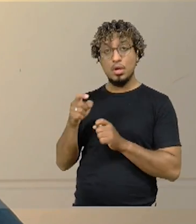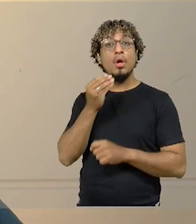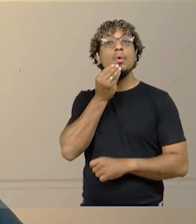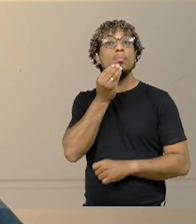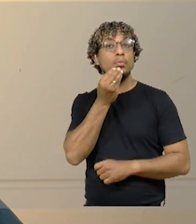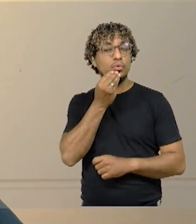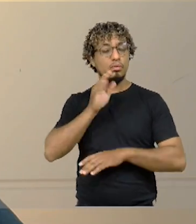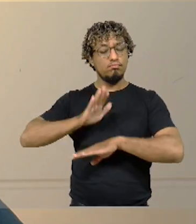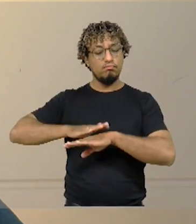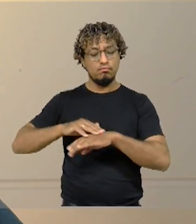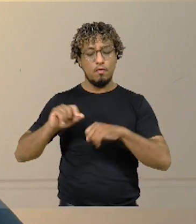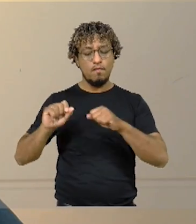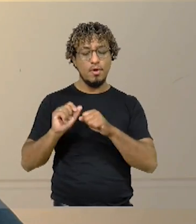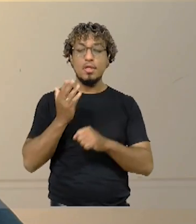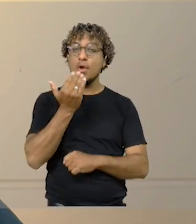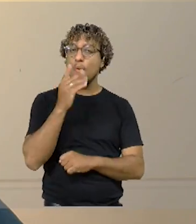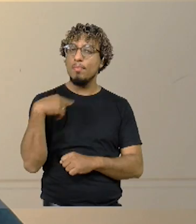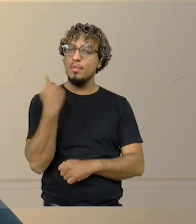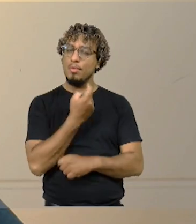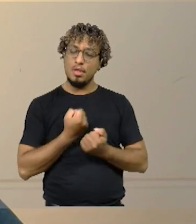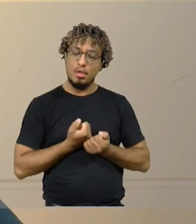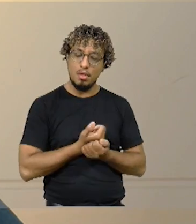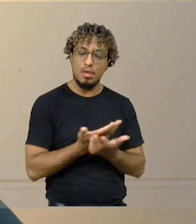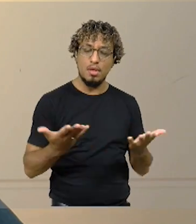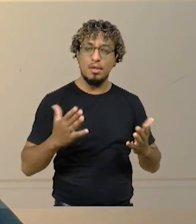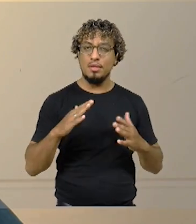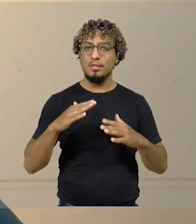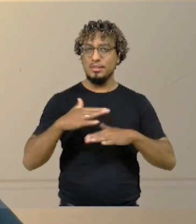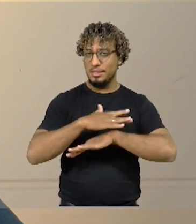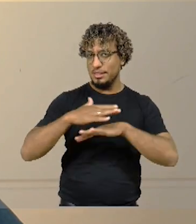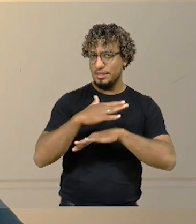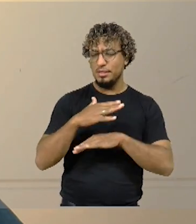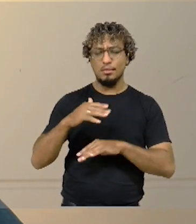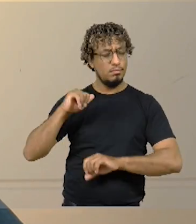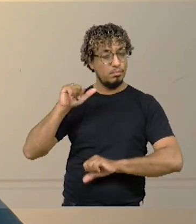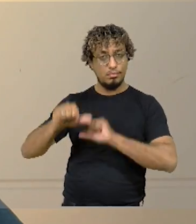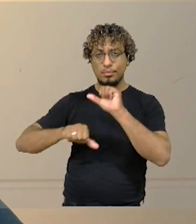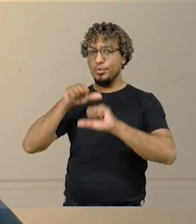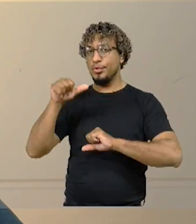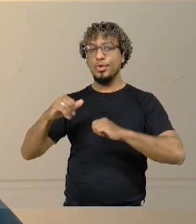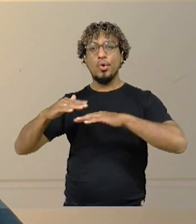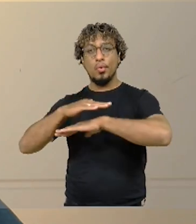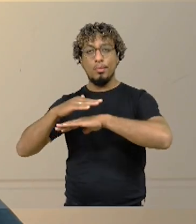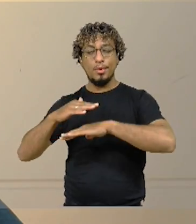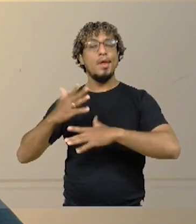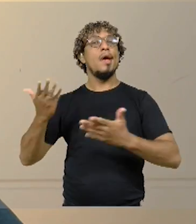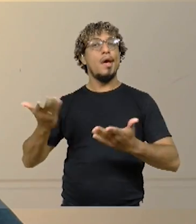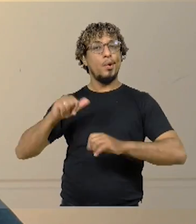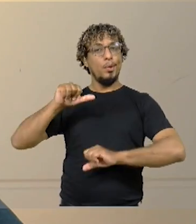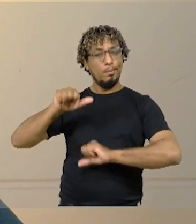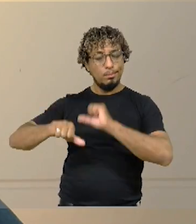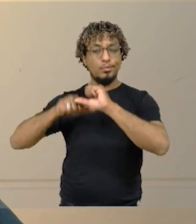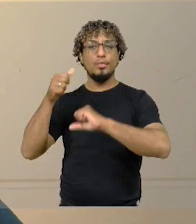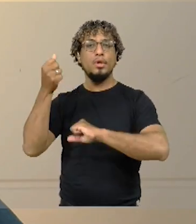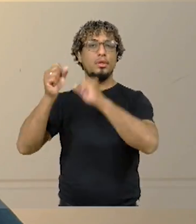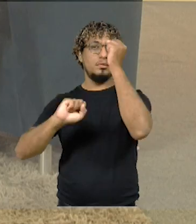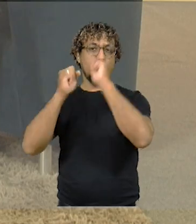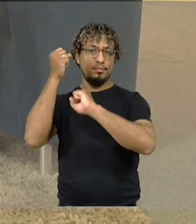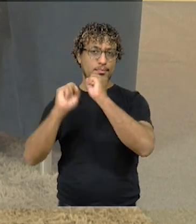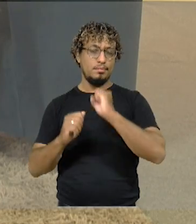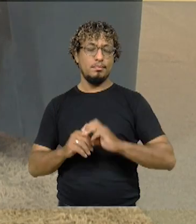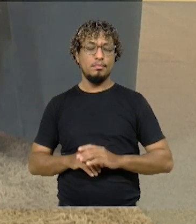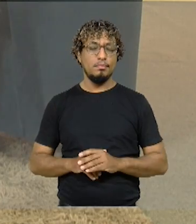propostas das comunidades. E aí a gente tem um plano diretor, né, que infelizmente retira áreas de dunas, mais de 11